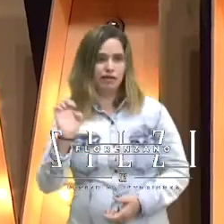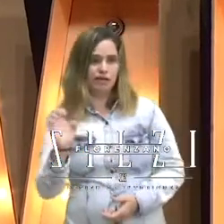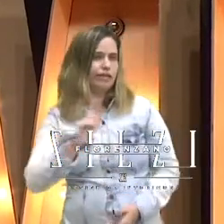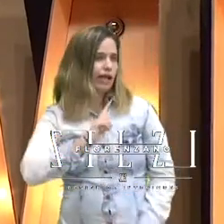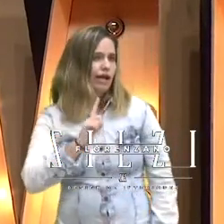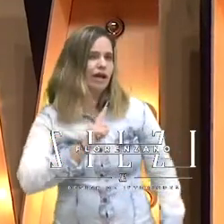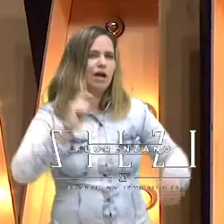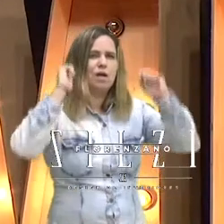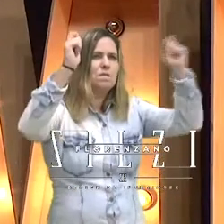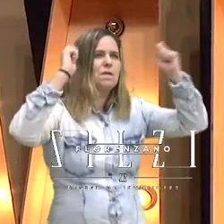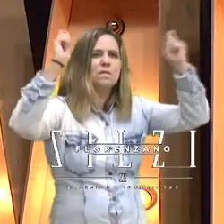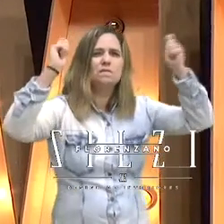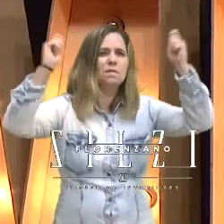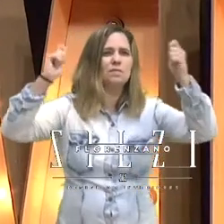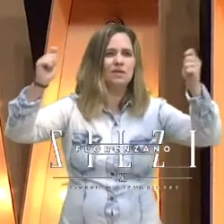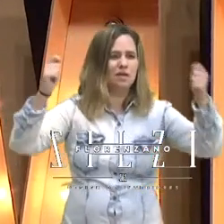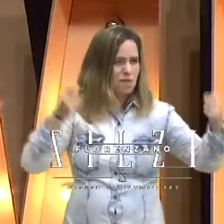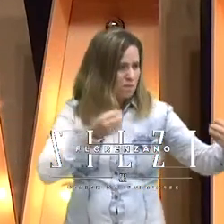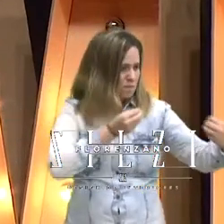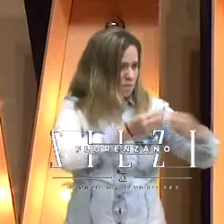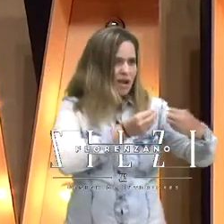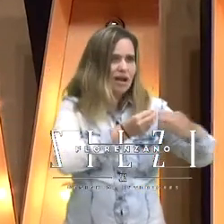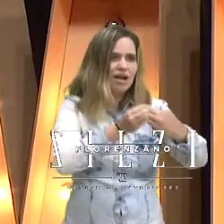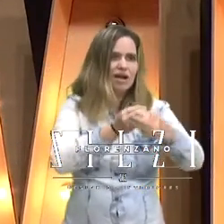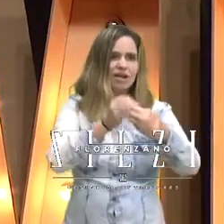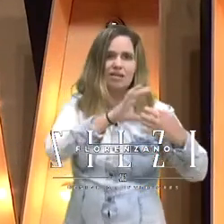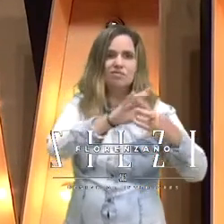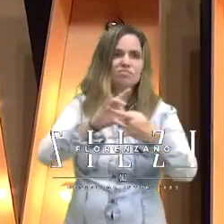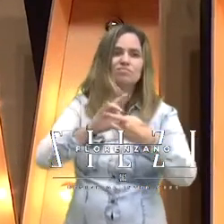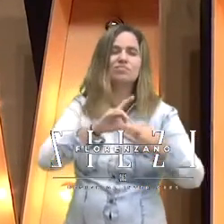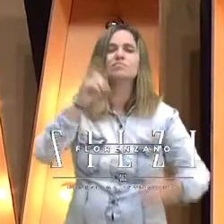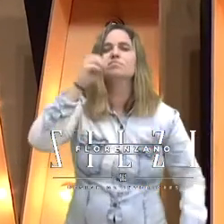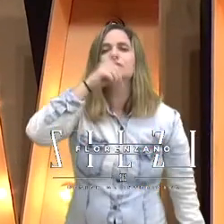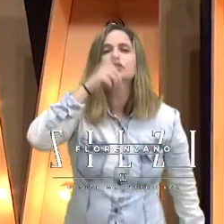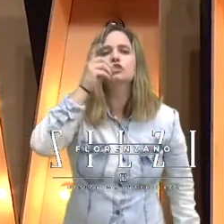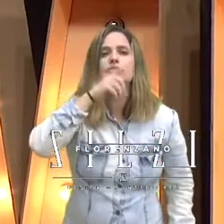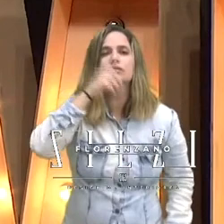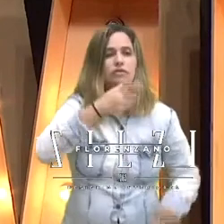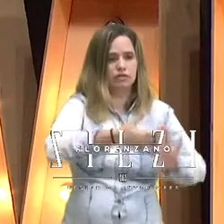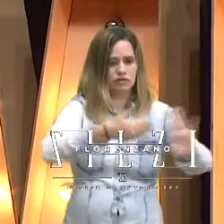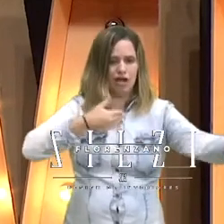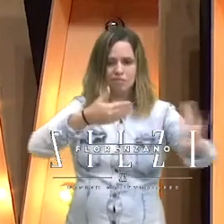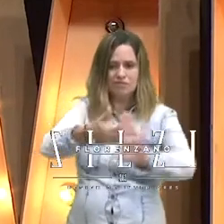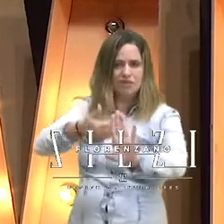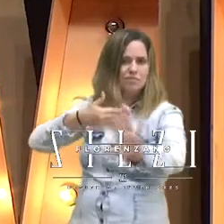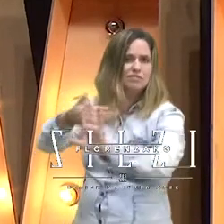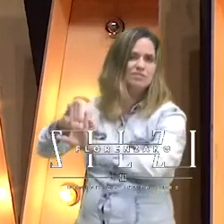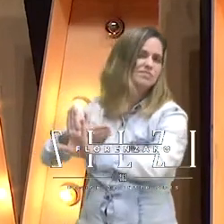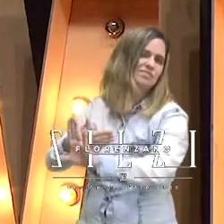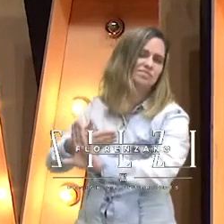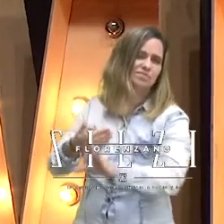não é para aproximar, não, que aproximar nada. Eles querem dividir mais. é afrontar mais, é aguçar mais,